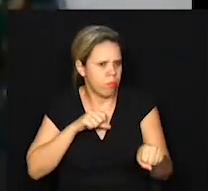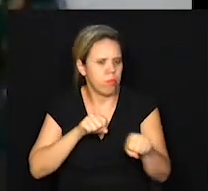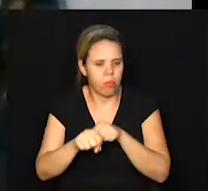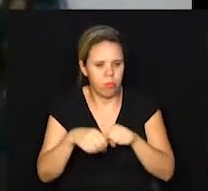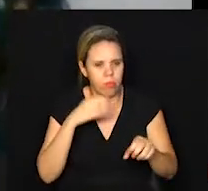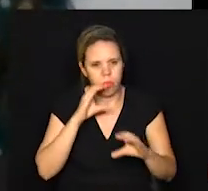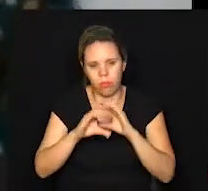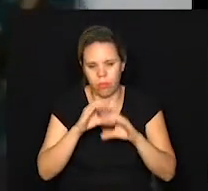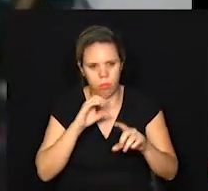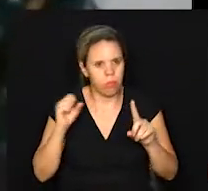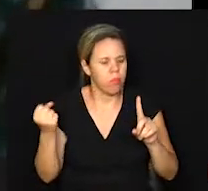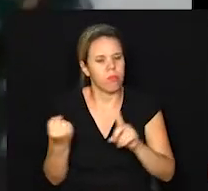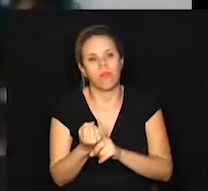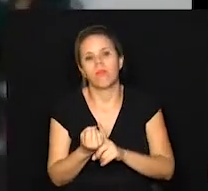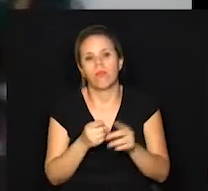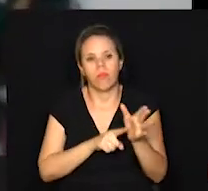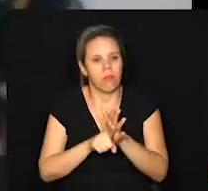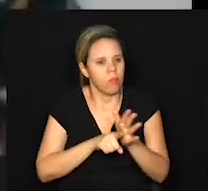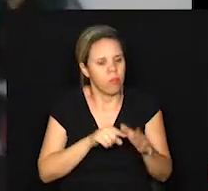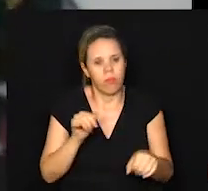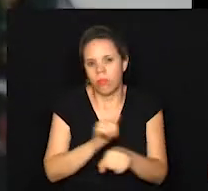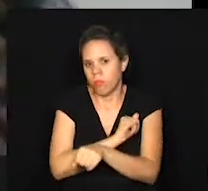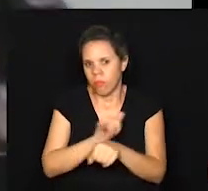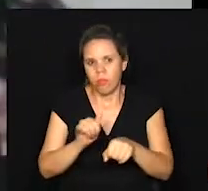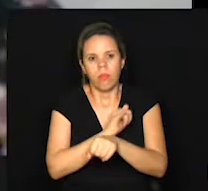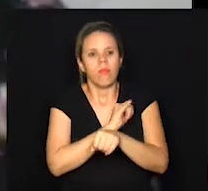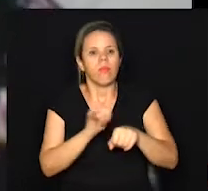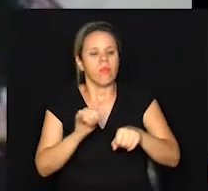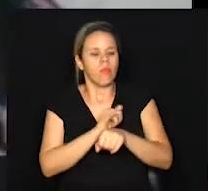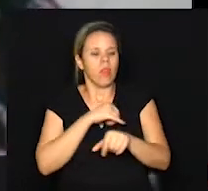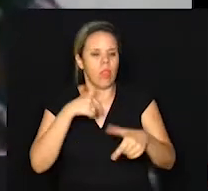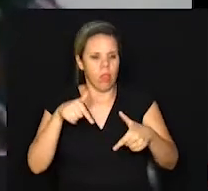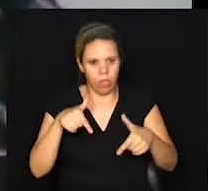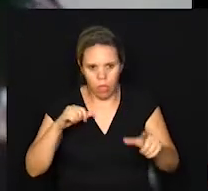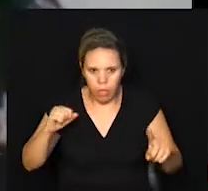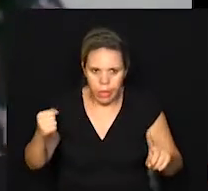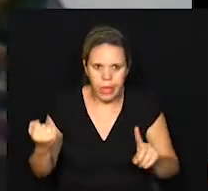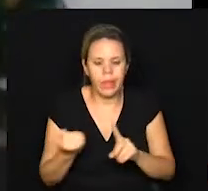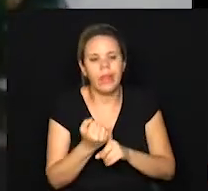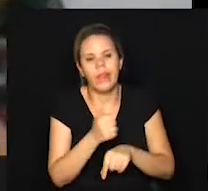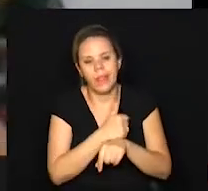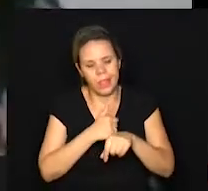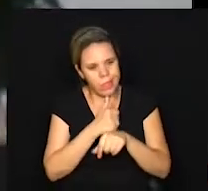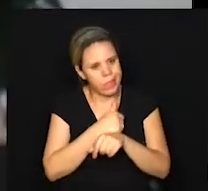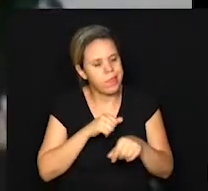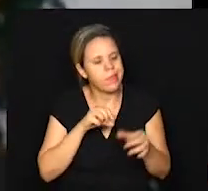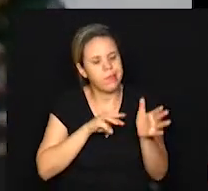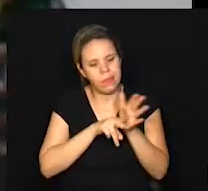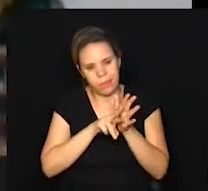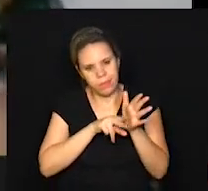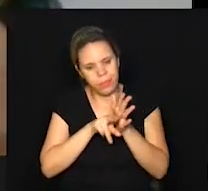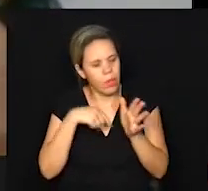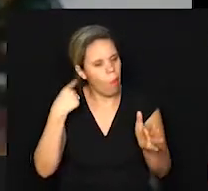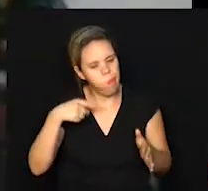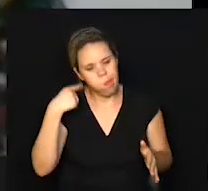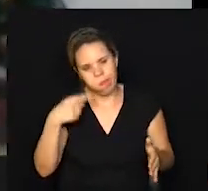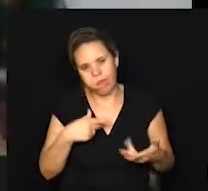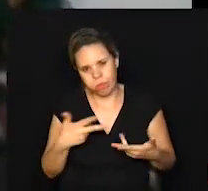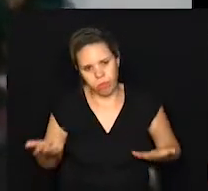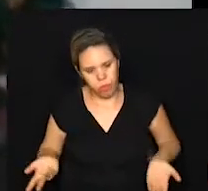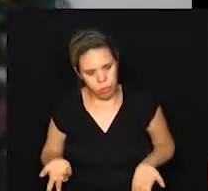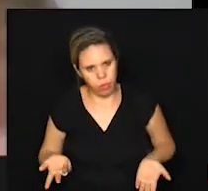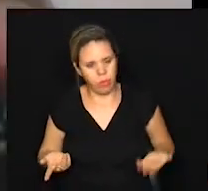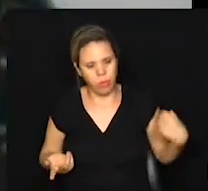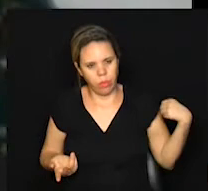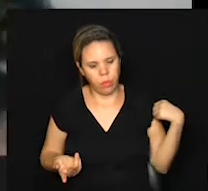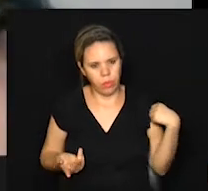comunicação social, estudos estratégicos, mas eu trabalho com sociólogos, com biólogos, com advogados, então, cientistas